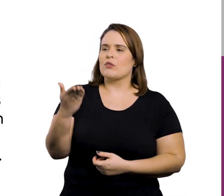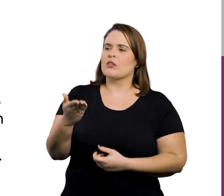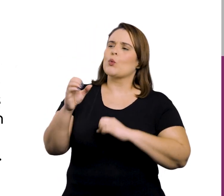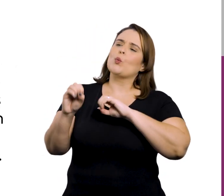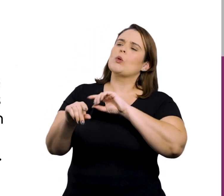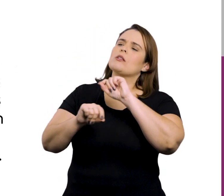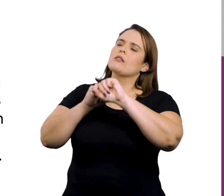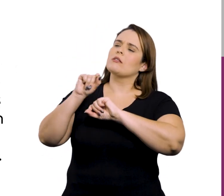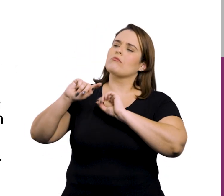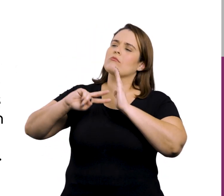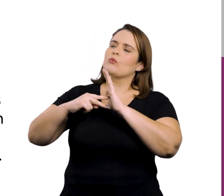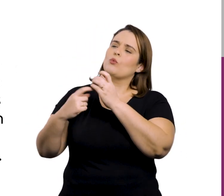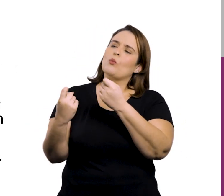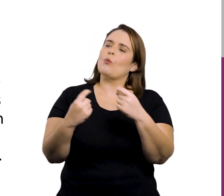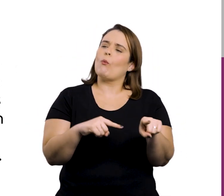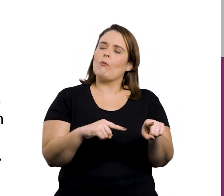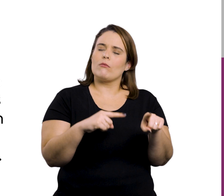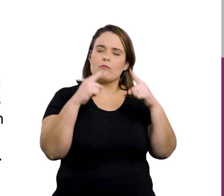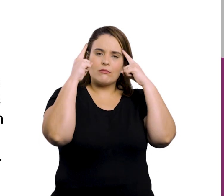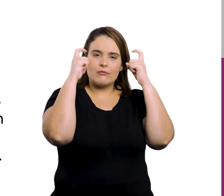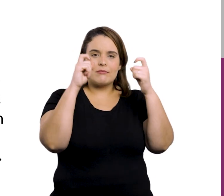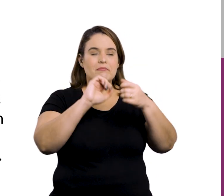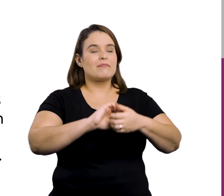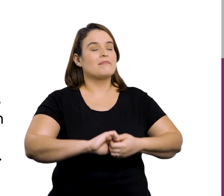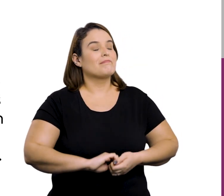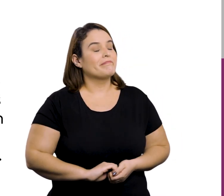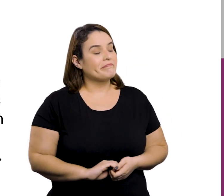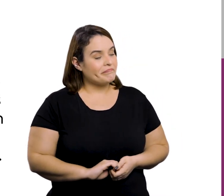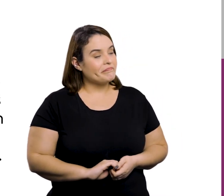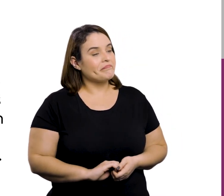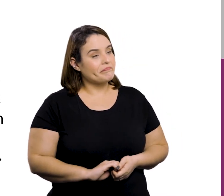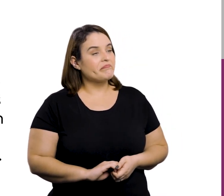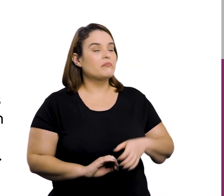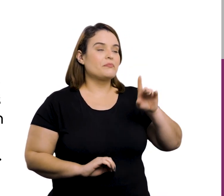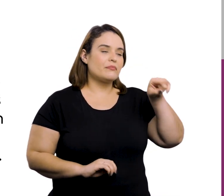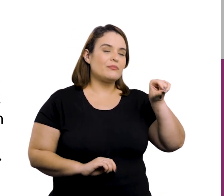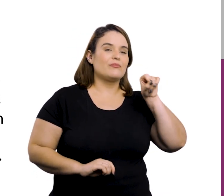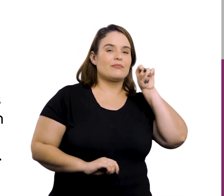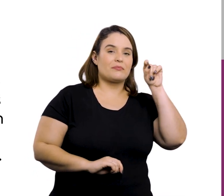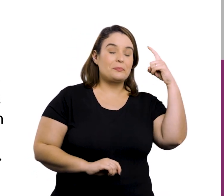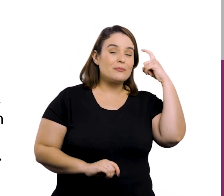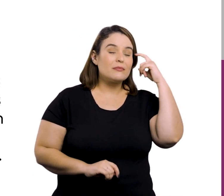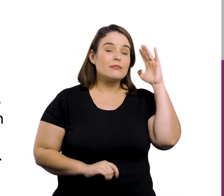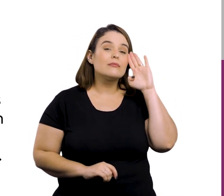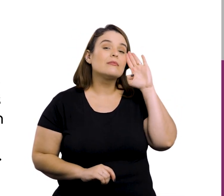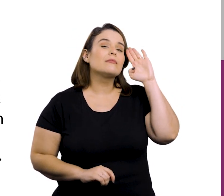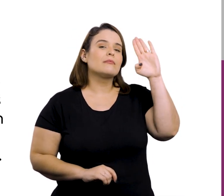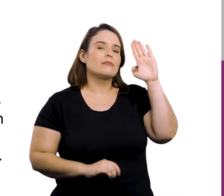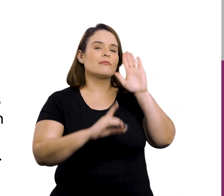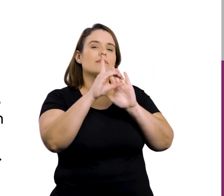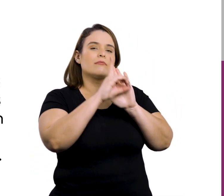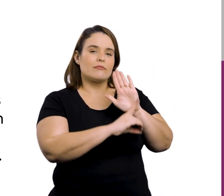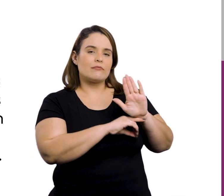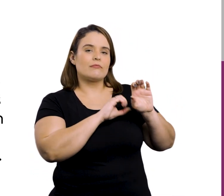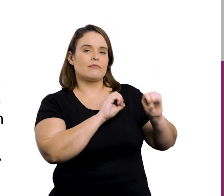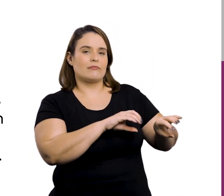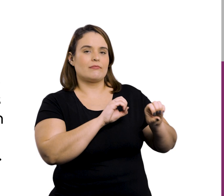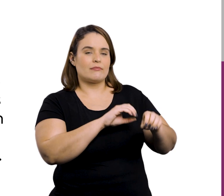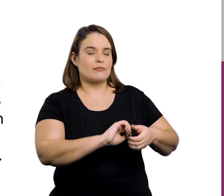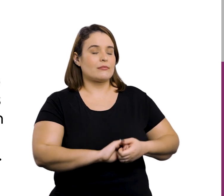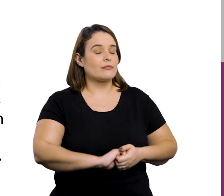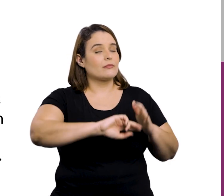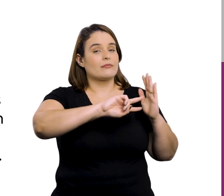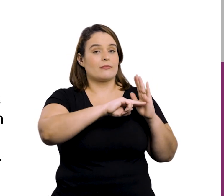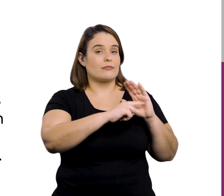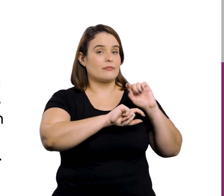que é uma educação contra a barbárie? A educação contra a barbárie é aquela pautada essencialmente no direito à